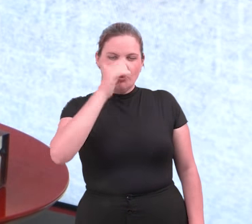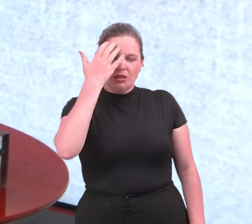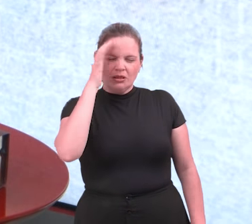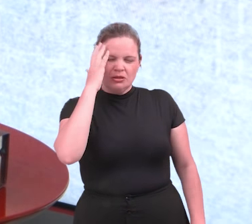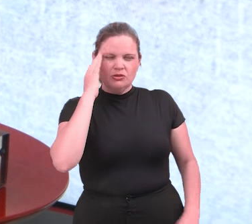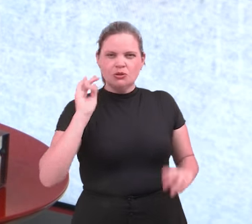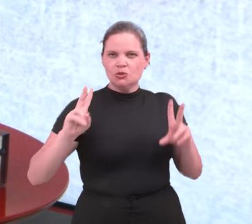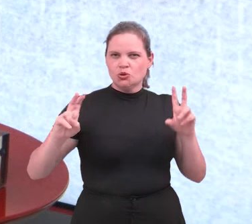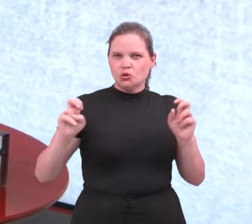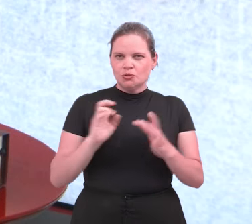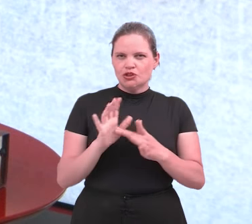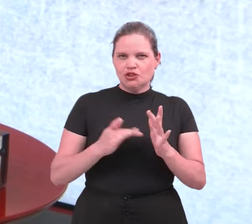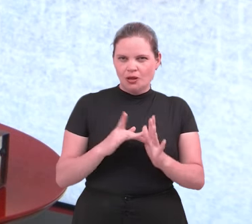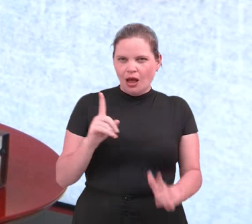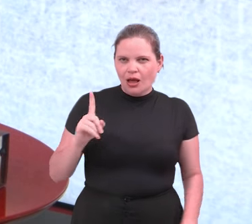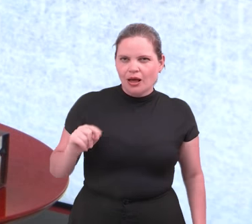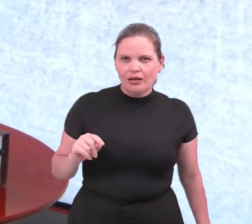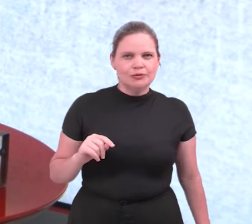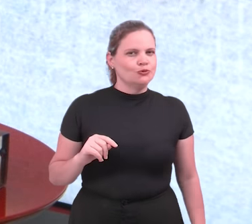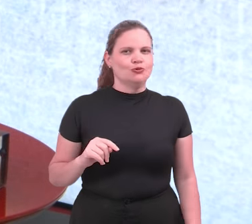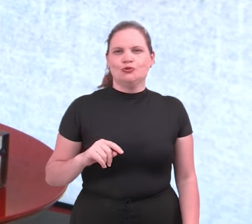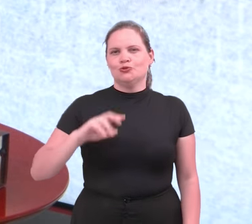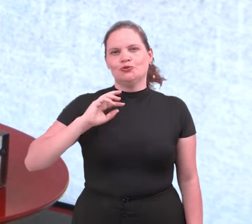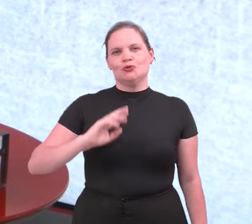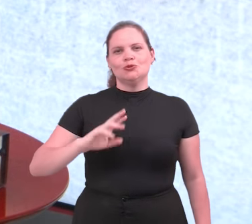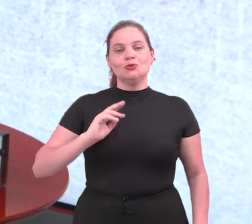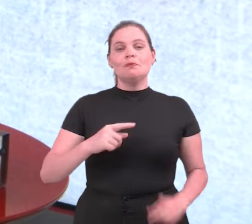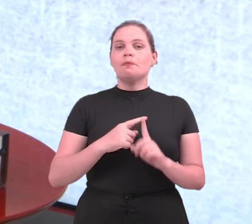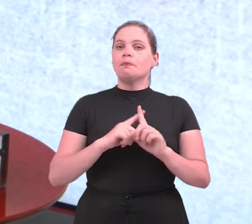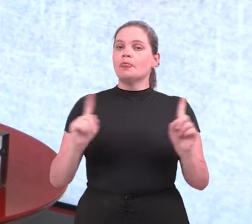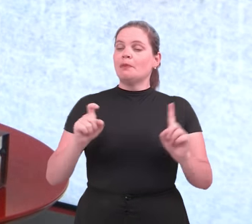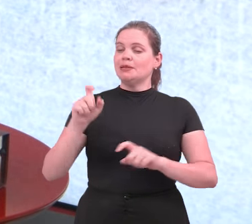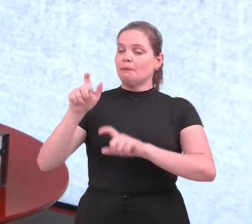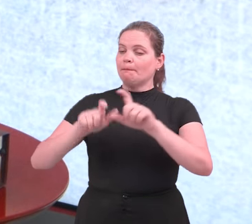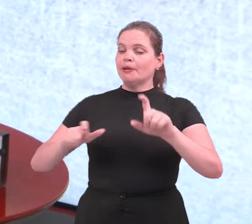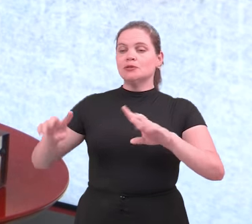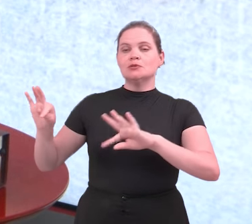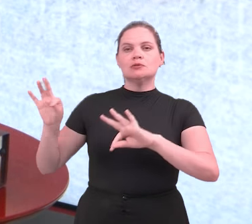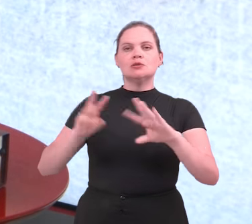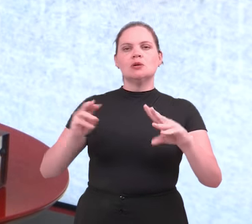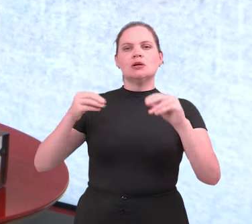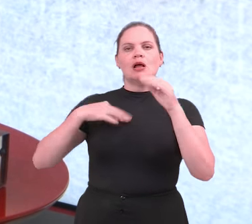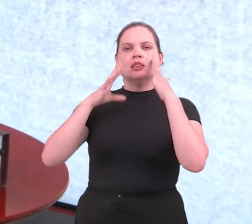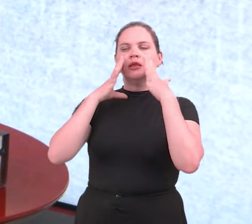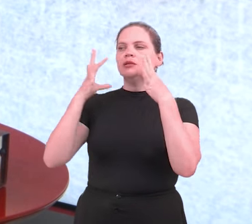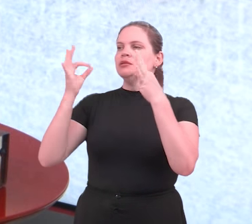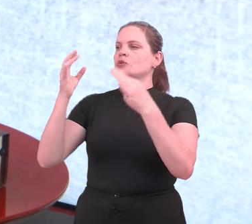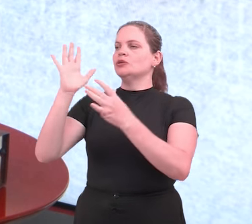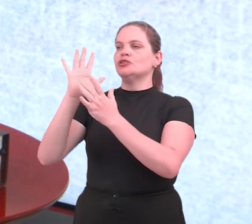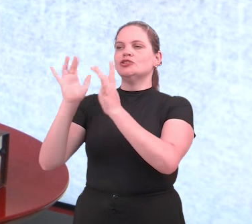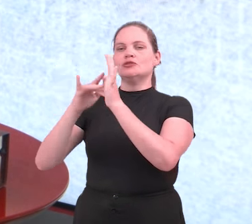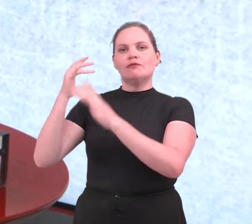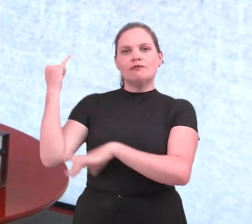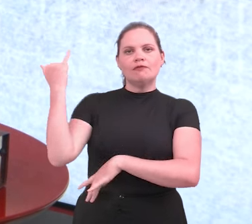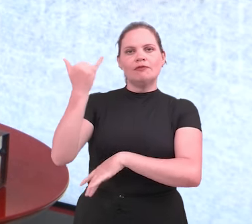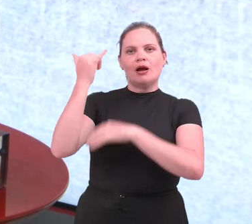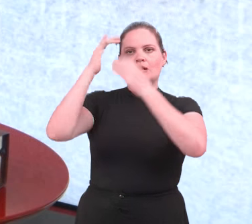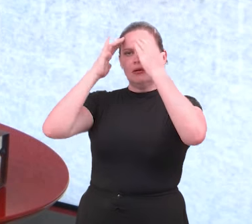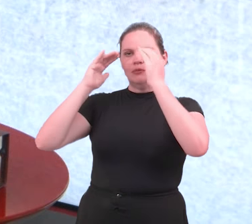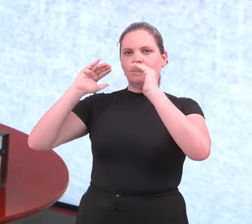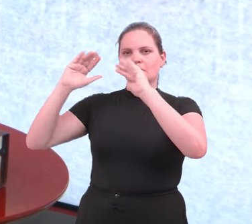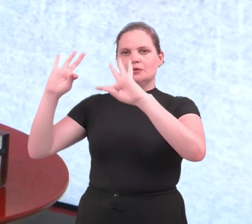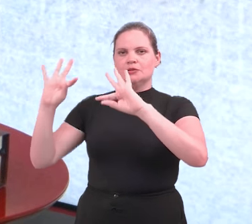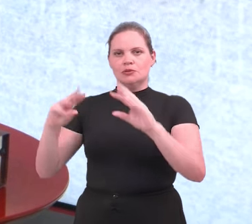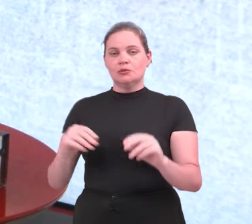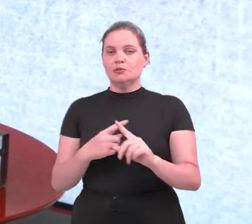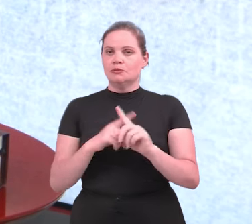que Jesus faz. Ela depende, sim, daqueles que estão dispostos a fazer a vontade do Senhor. E por isso agora eu quero lhe